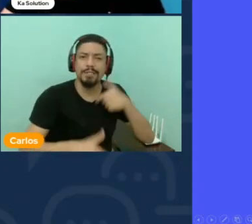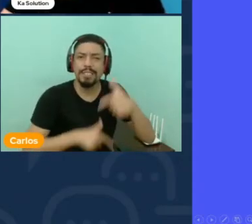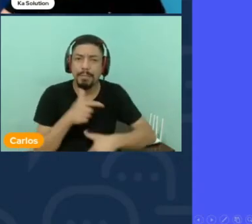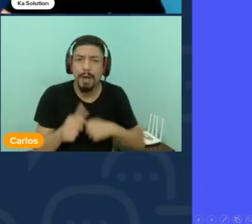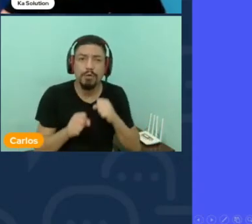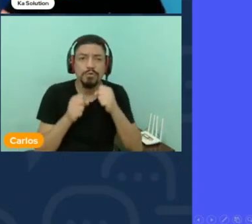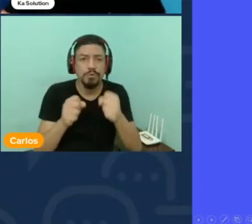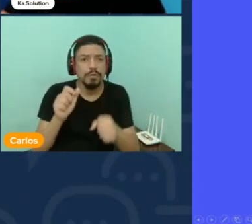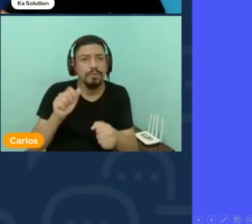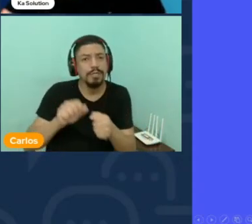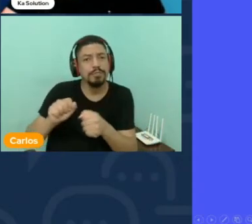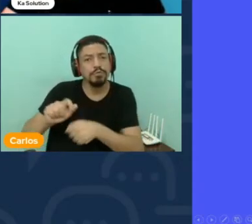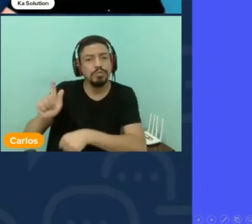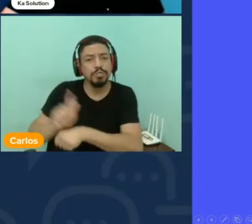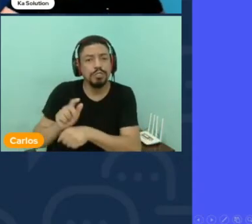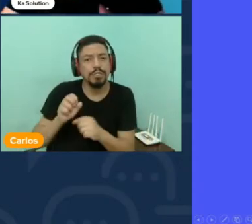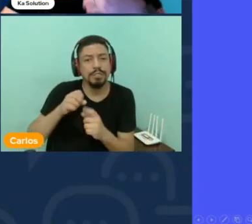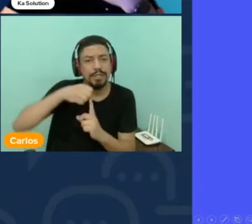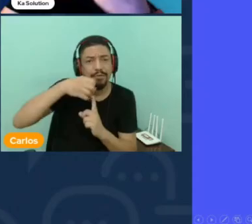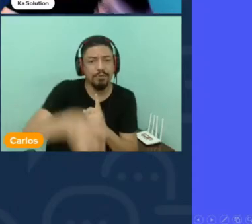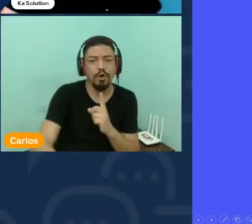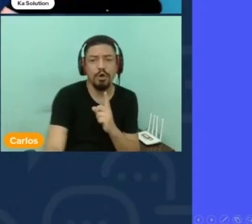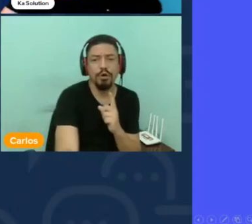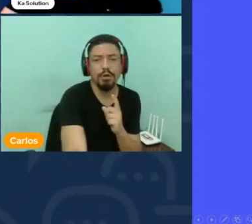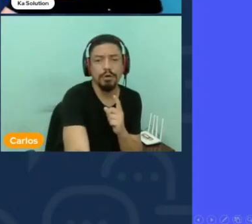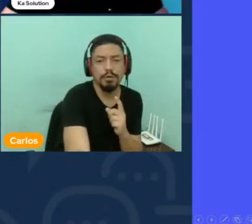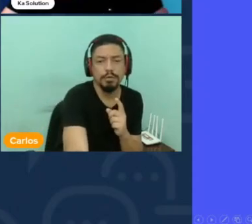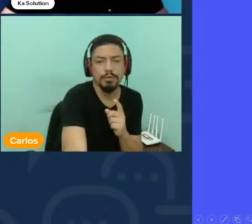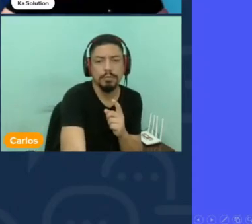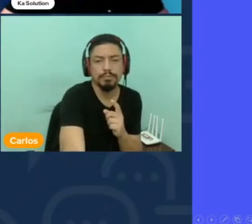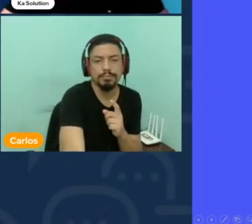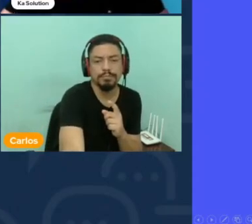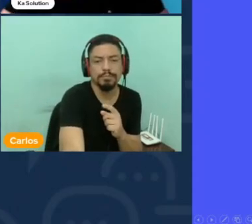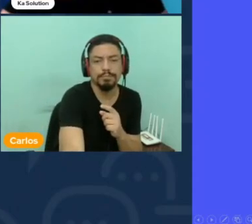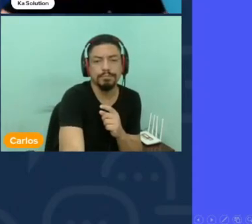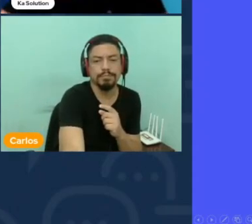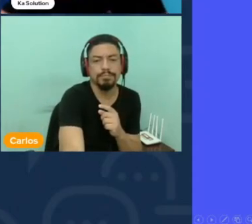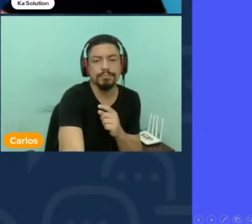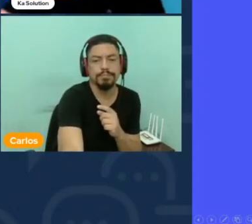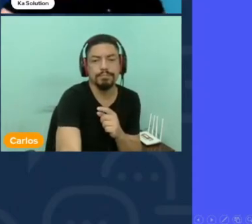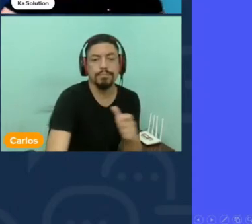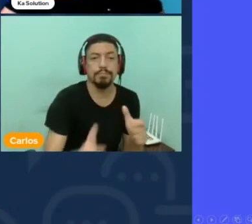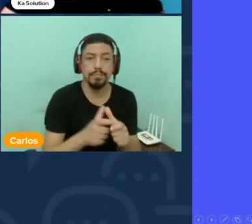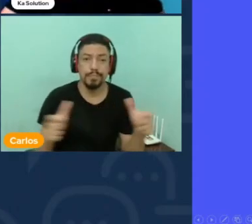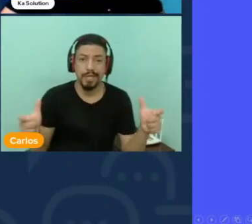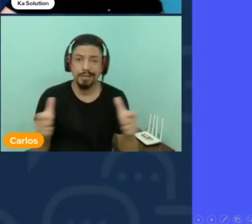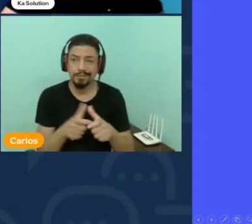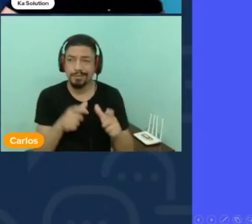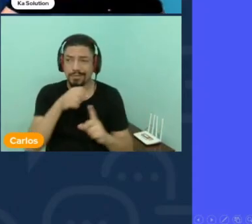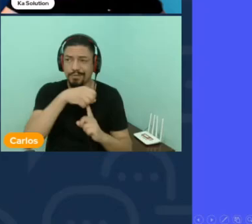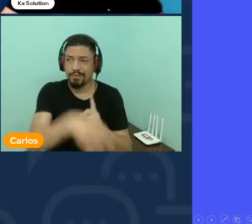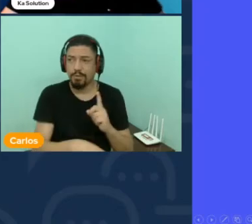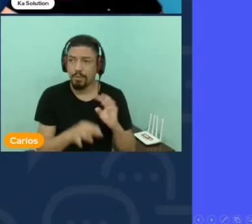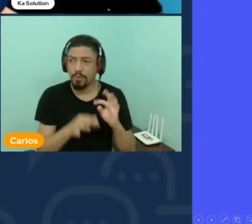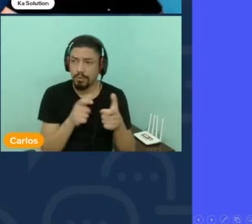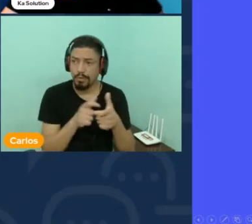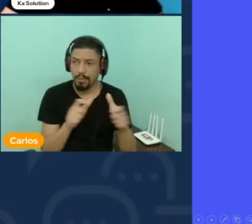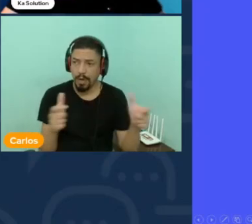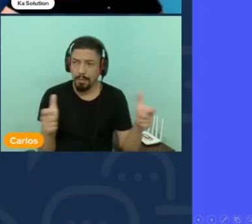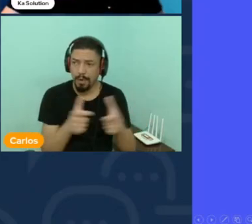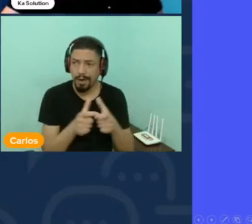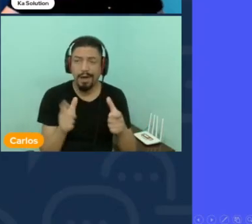de gerenciar servidores, de dimensionar servidores. Toda a escalabilidade